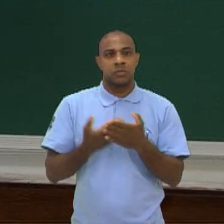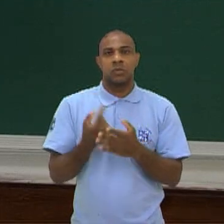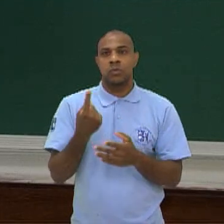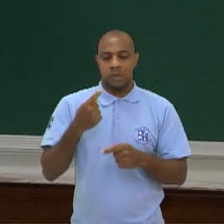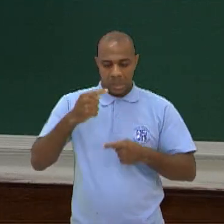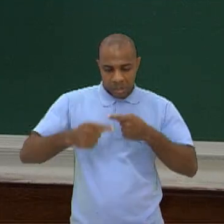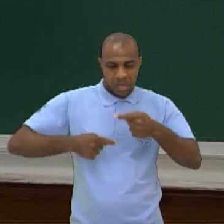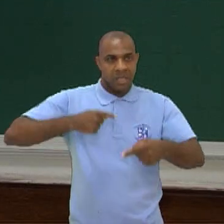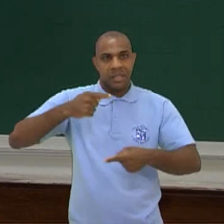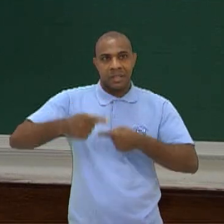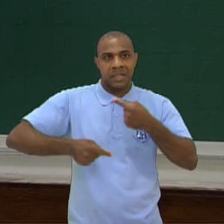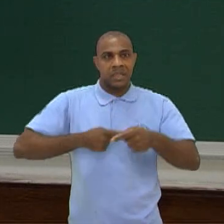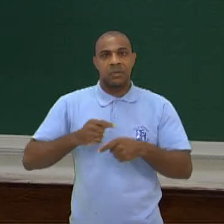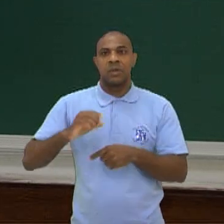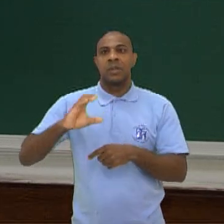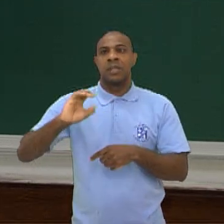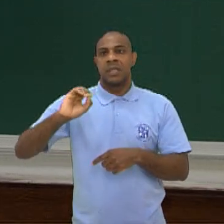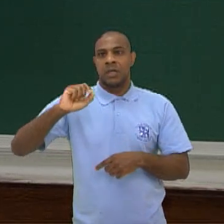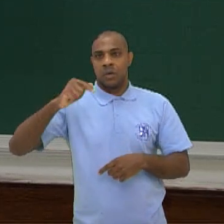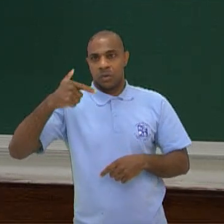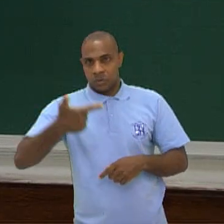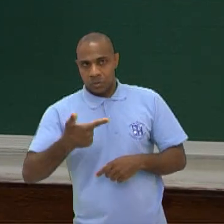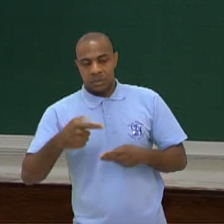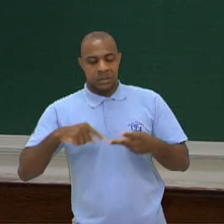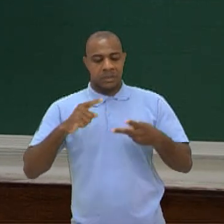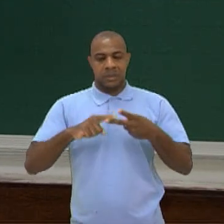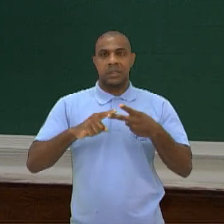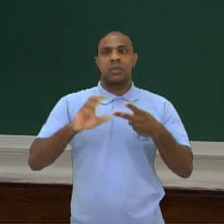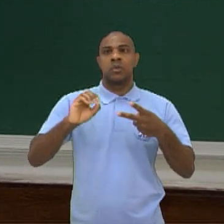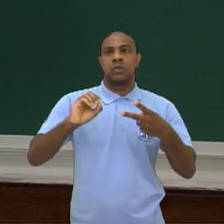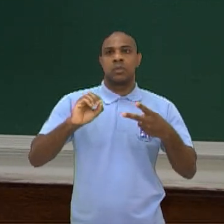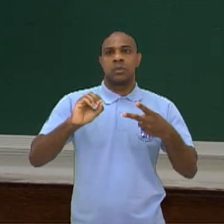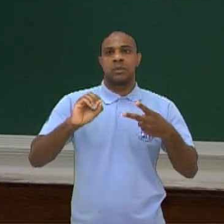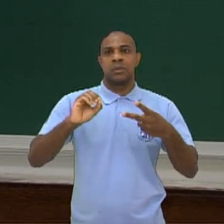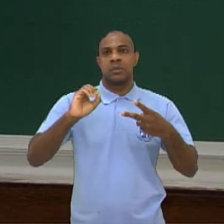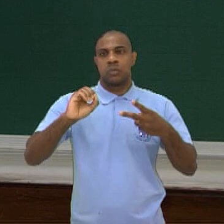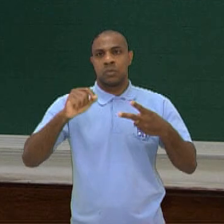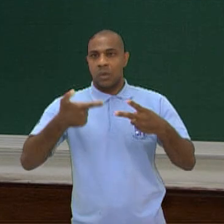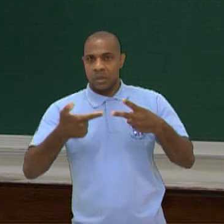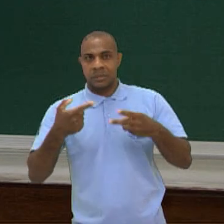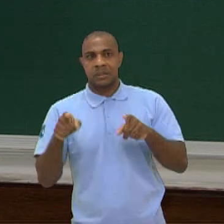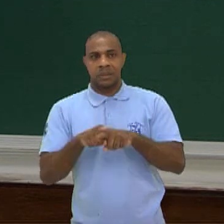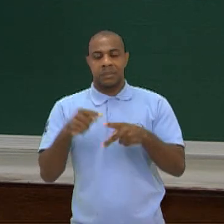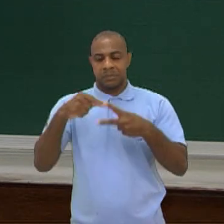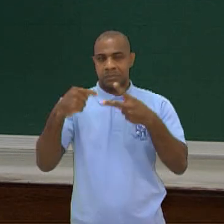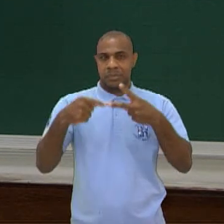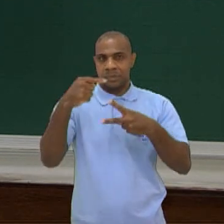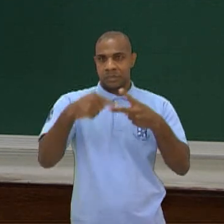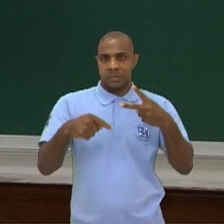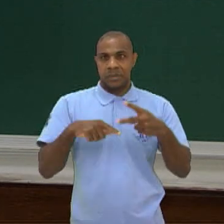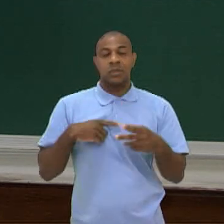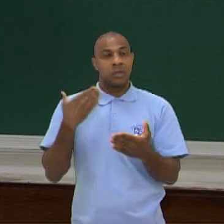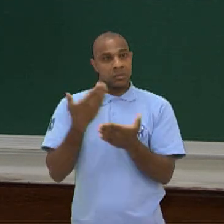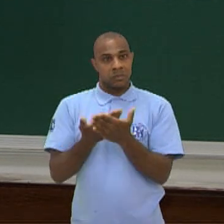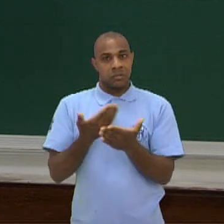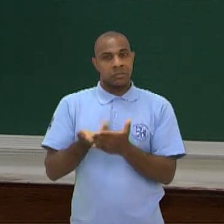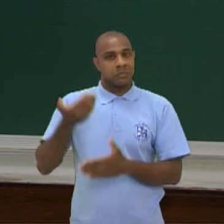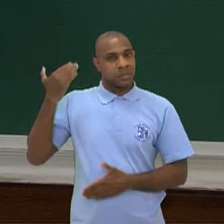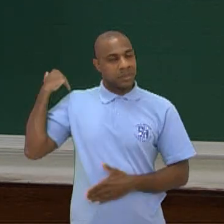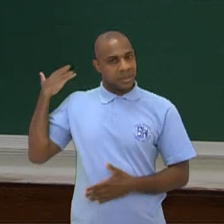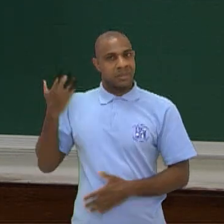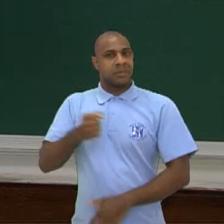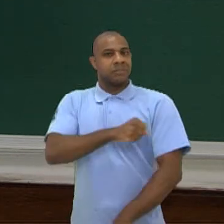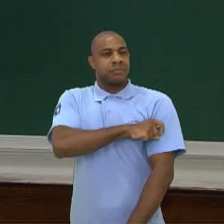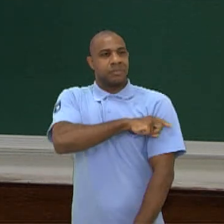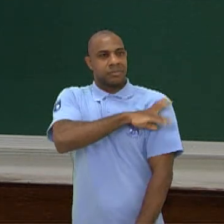carbono e o oxigênio. Esses dois ciclos, provavelmente muita coisa você já sabia, porque você já estudou bastante lá no